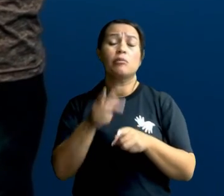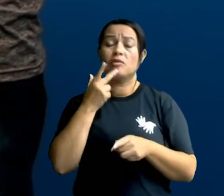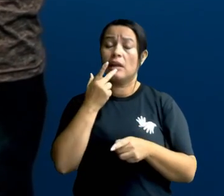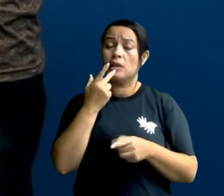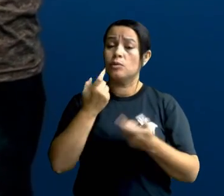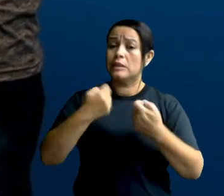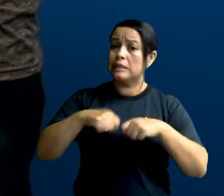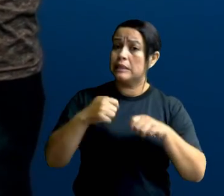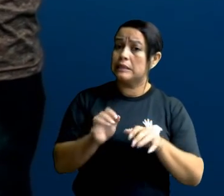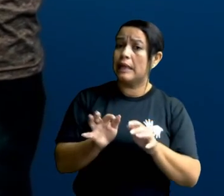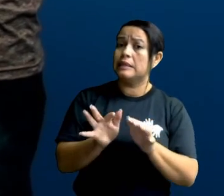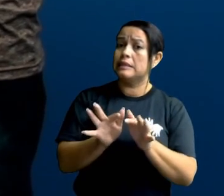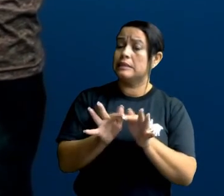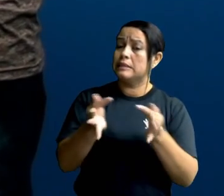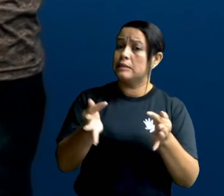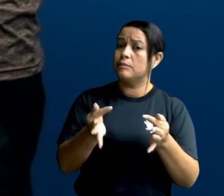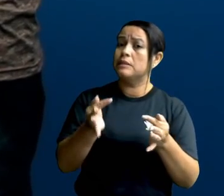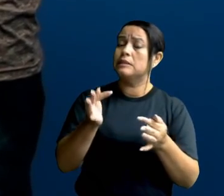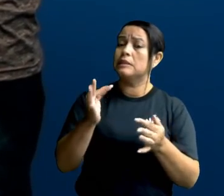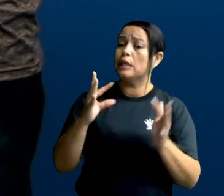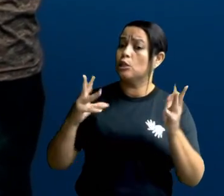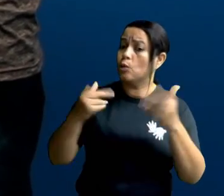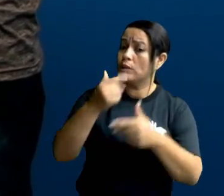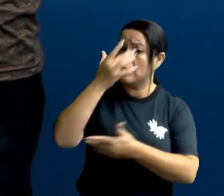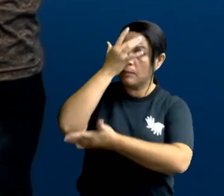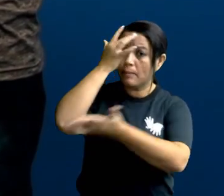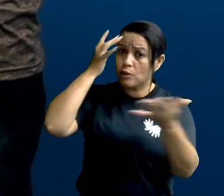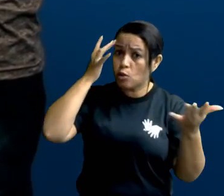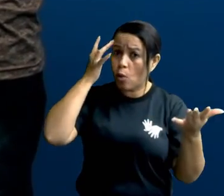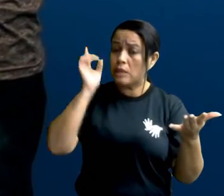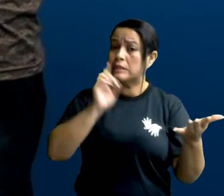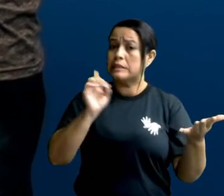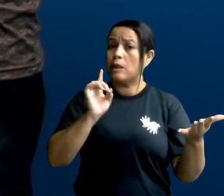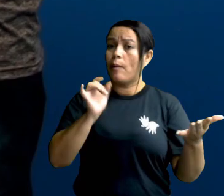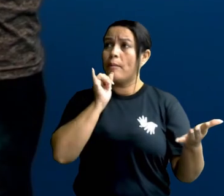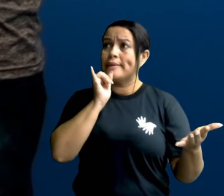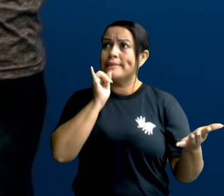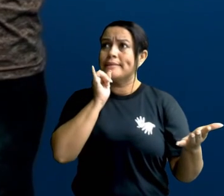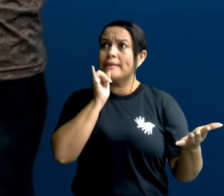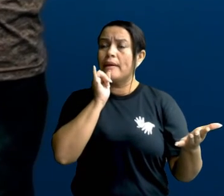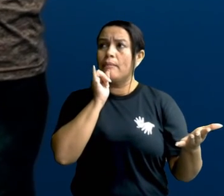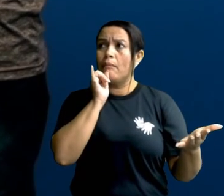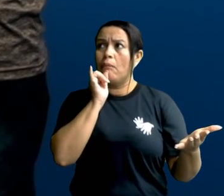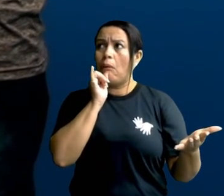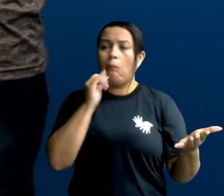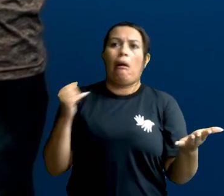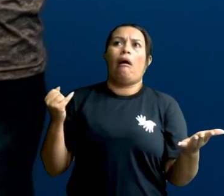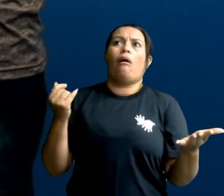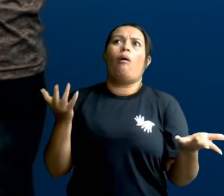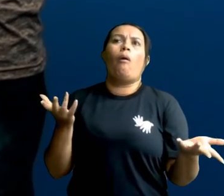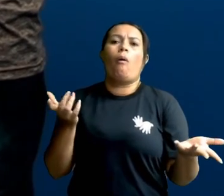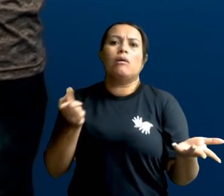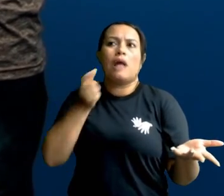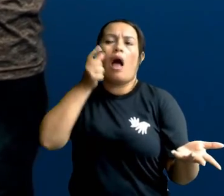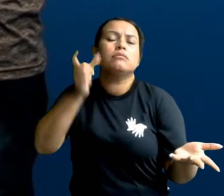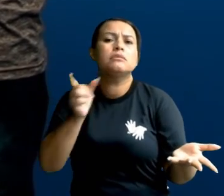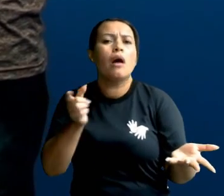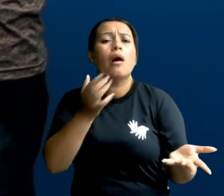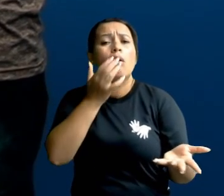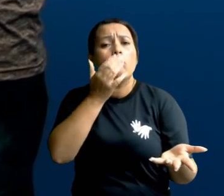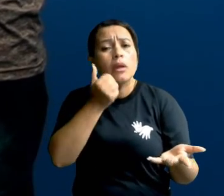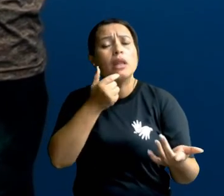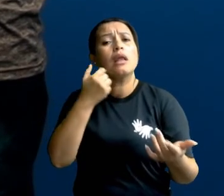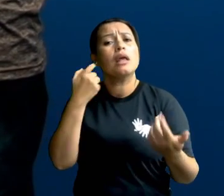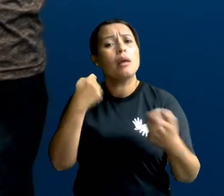uma necessidade básica, né, que de todas as pessoas, não é um luxo, né, comer é uma necessidade básica, se alimentar bem,